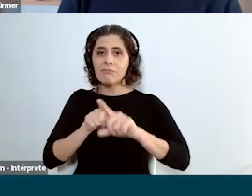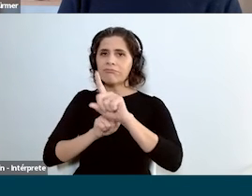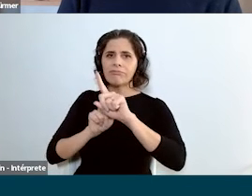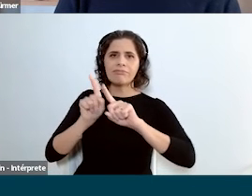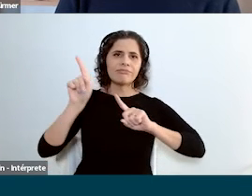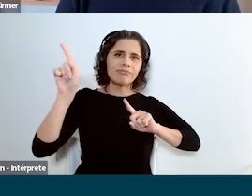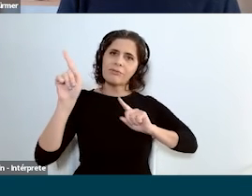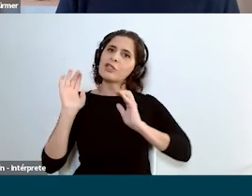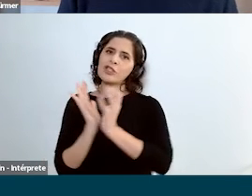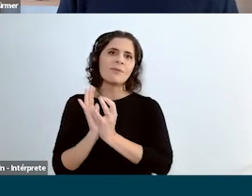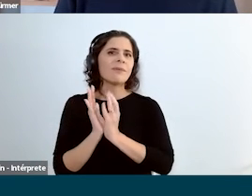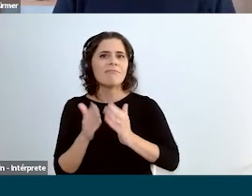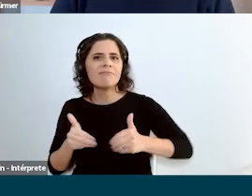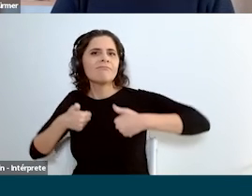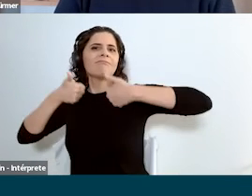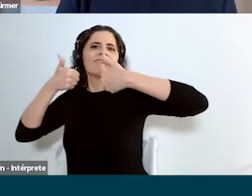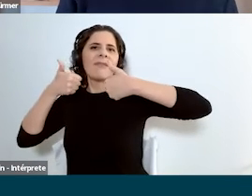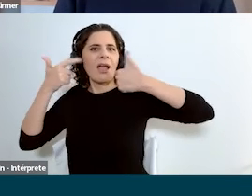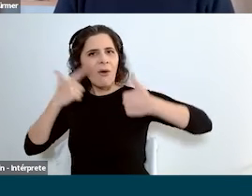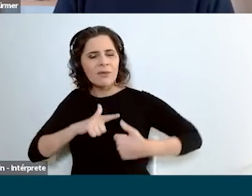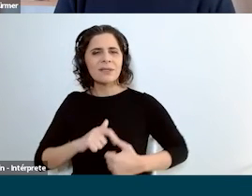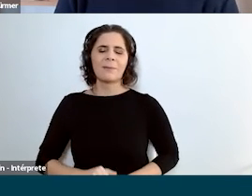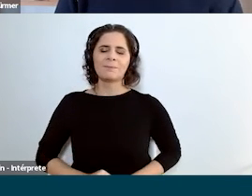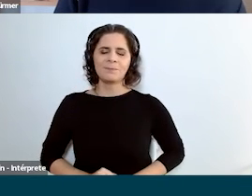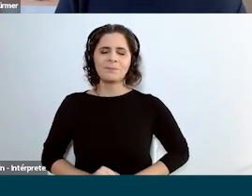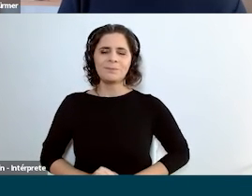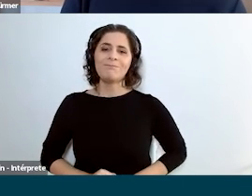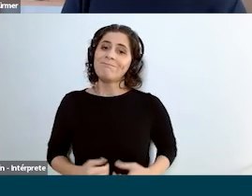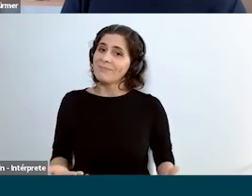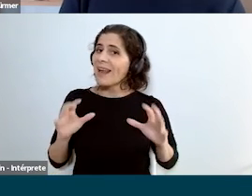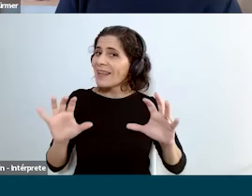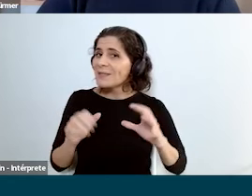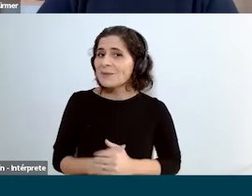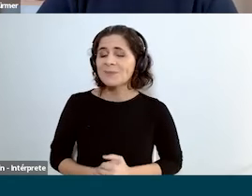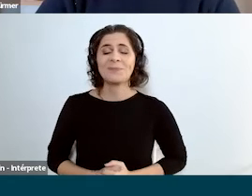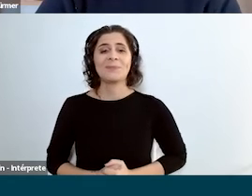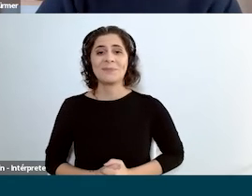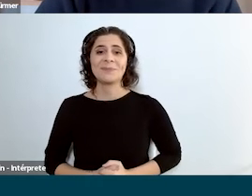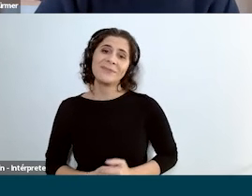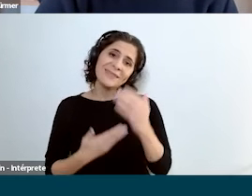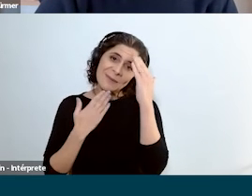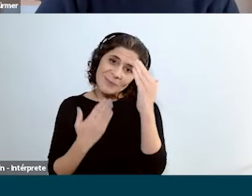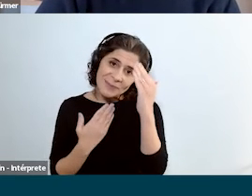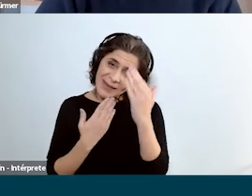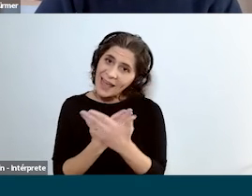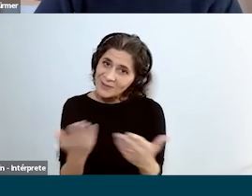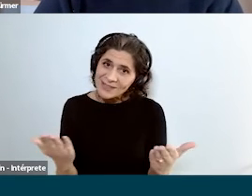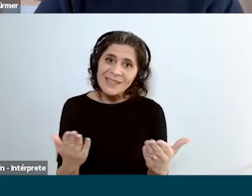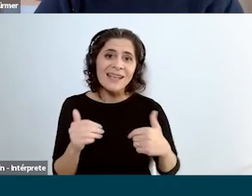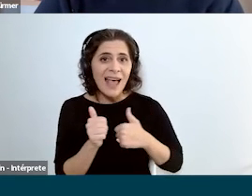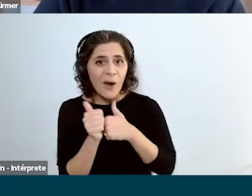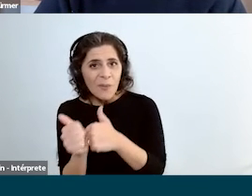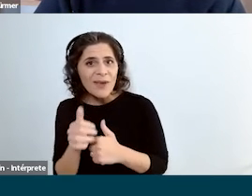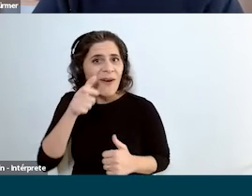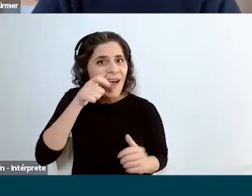mais também na nossa carreira, no nível do time, no nível de pessoa. E é isso. Agradeço muito por